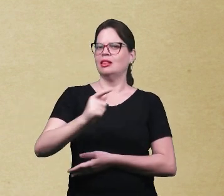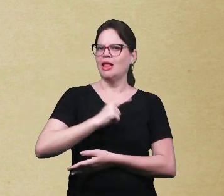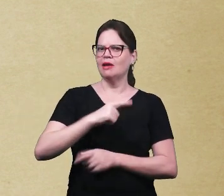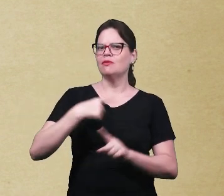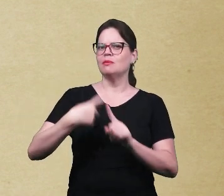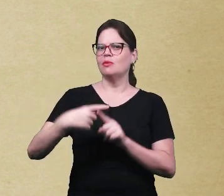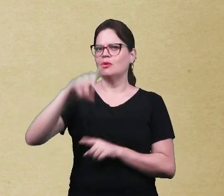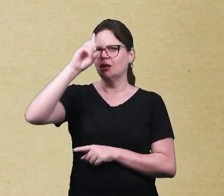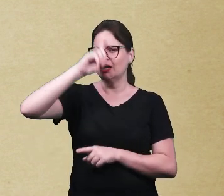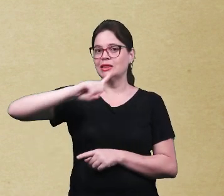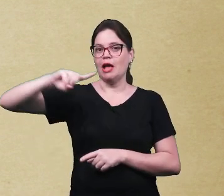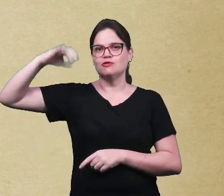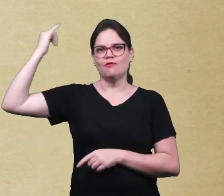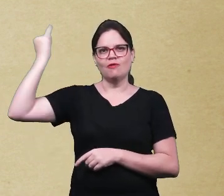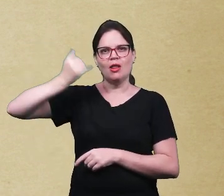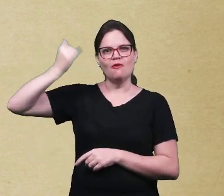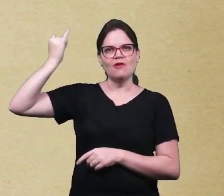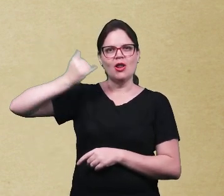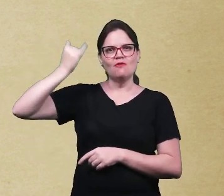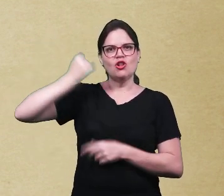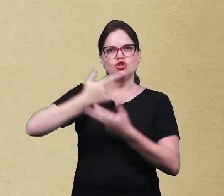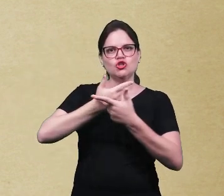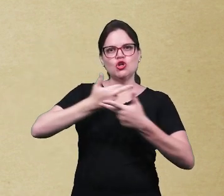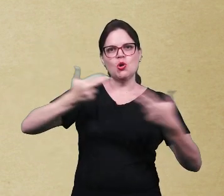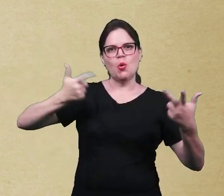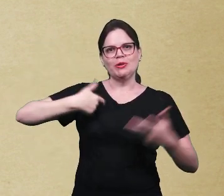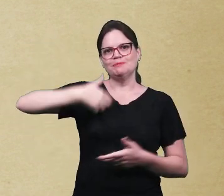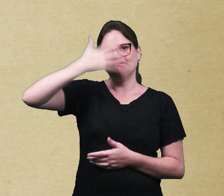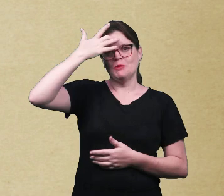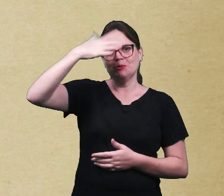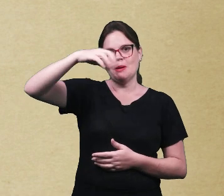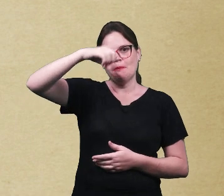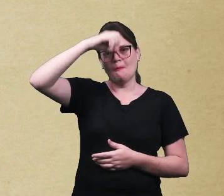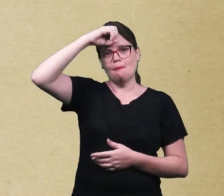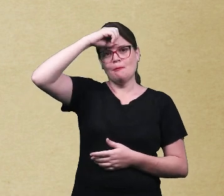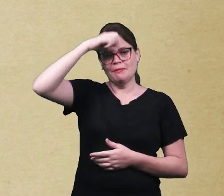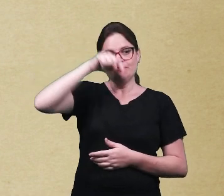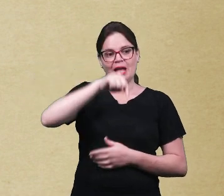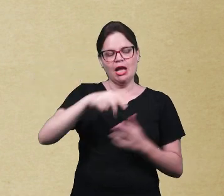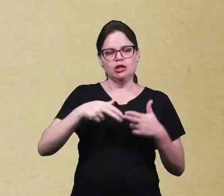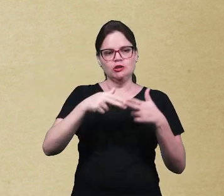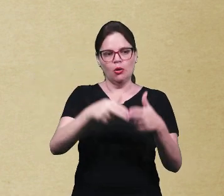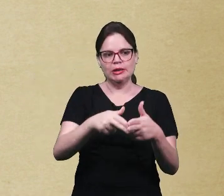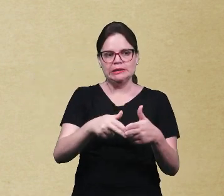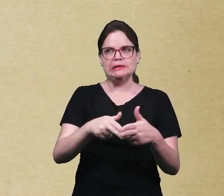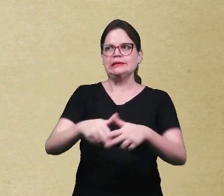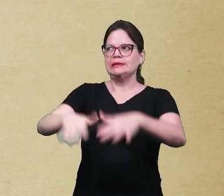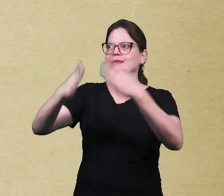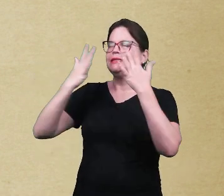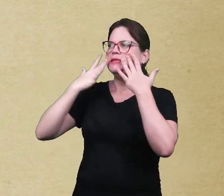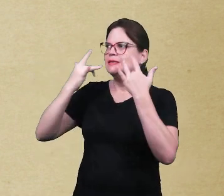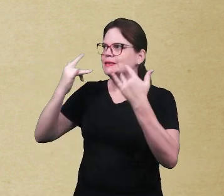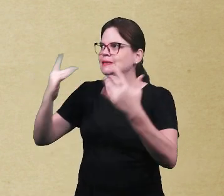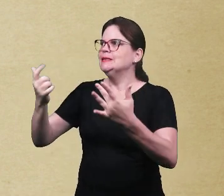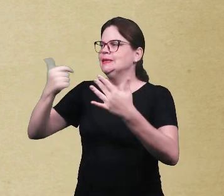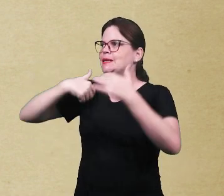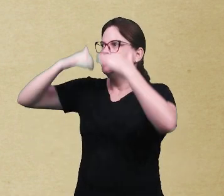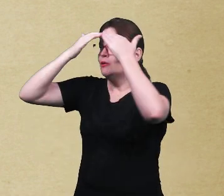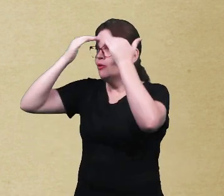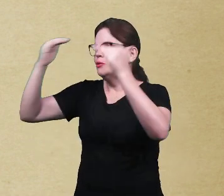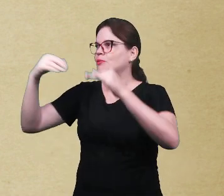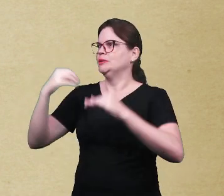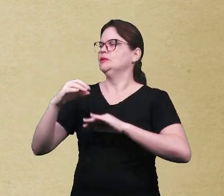que ainda não se viam, temeu e para a salvação da sua família preparou a